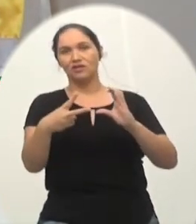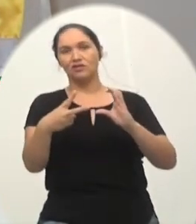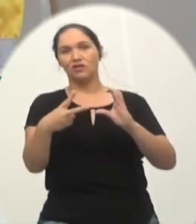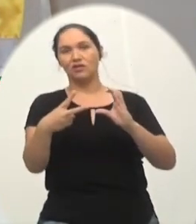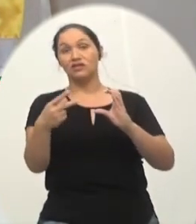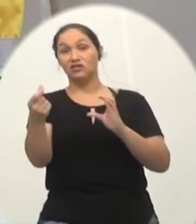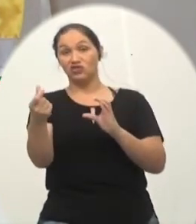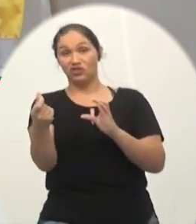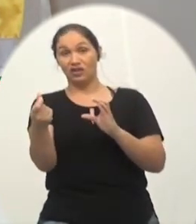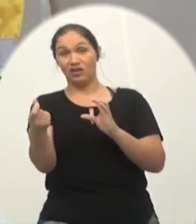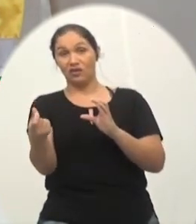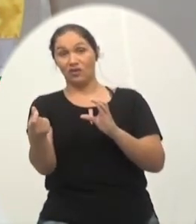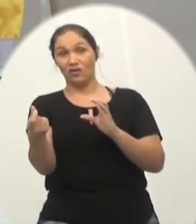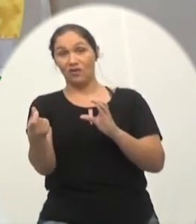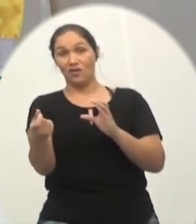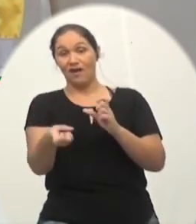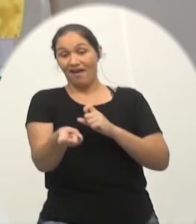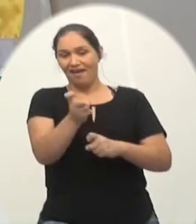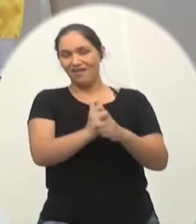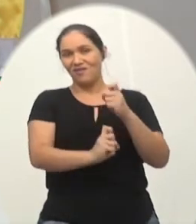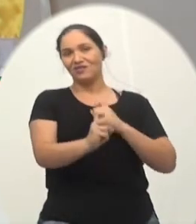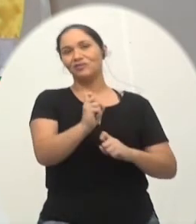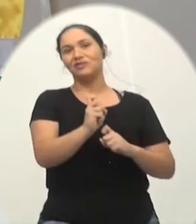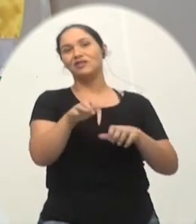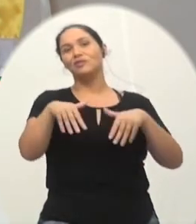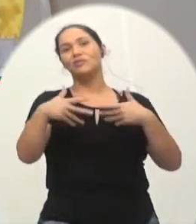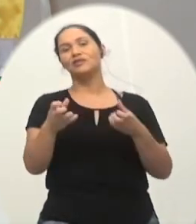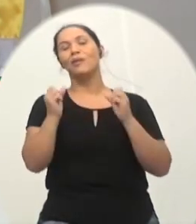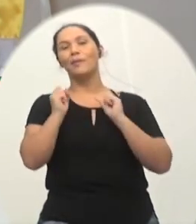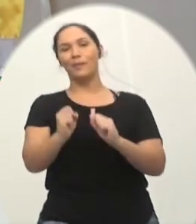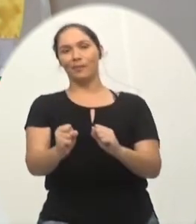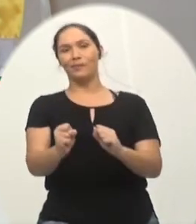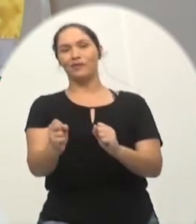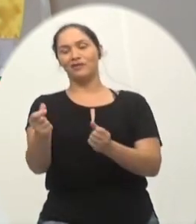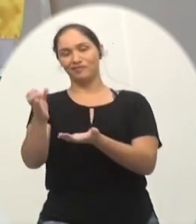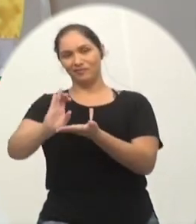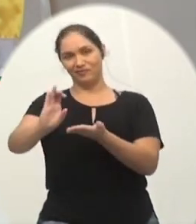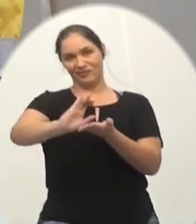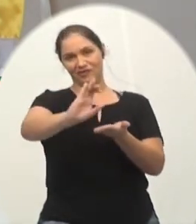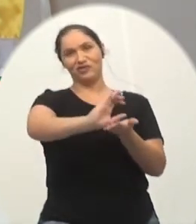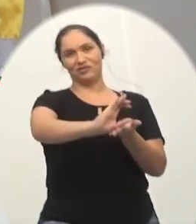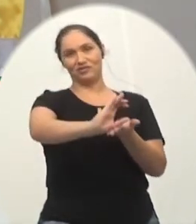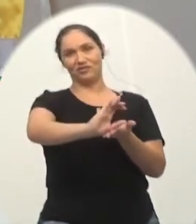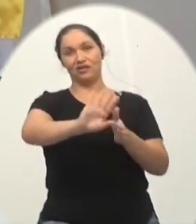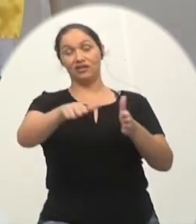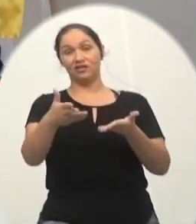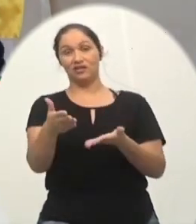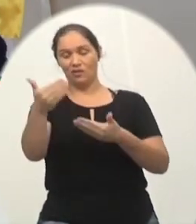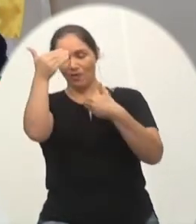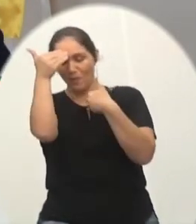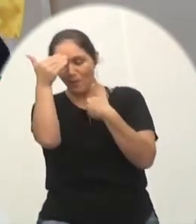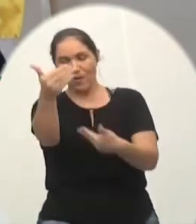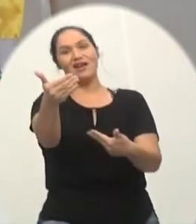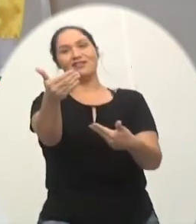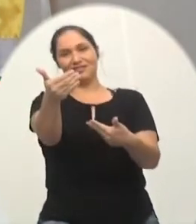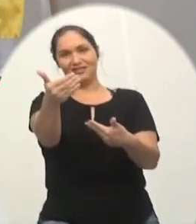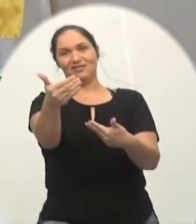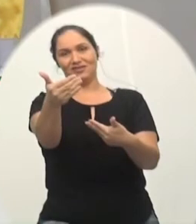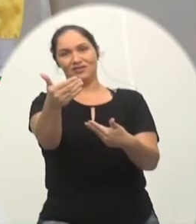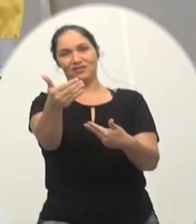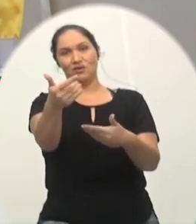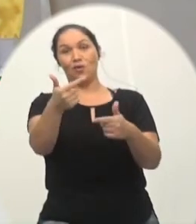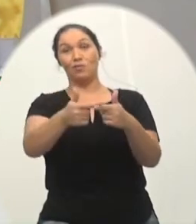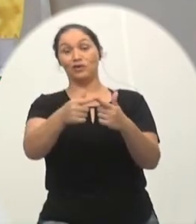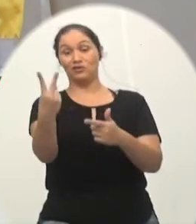dos nossos presidentes, que eu deixo aqui o meu agradecimento em nome de todos os vereadores, porque deixaram aqui, passaram aqui e deixaram orgulho